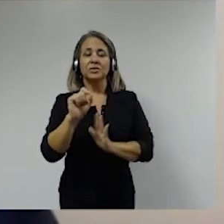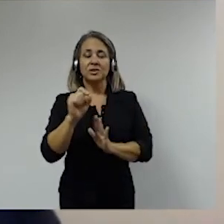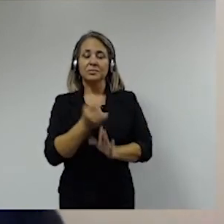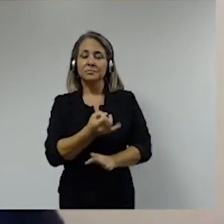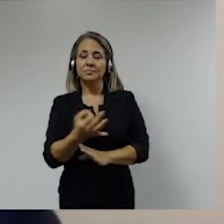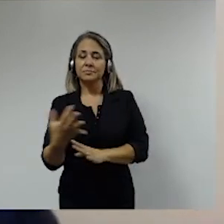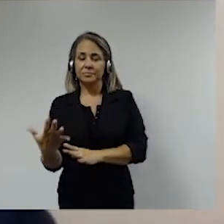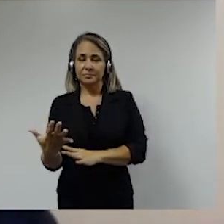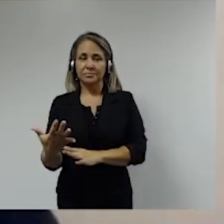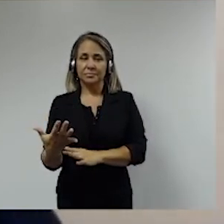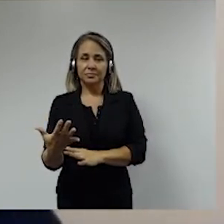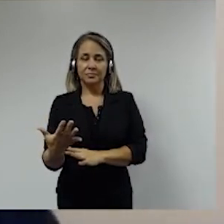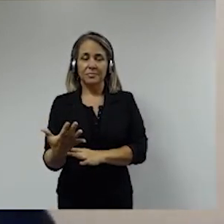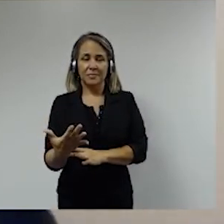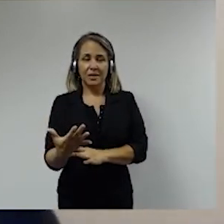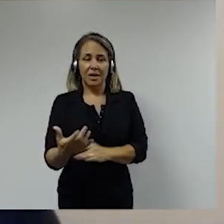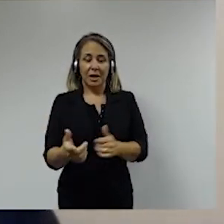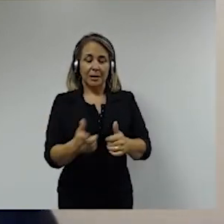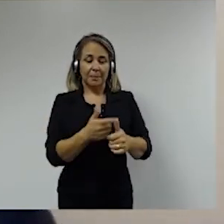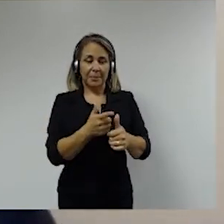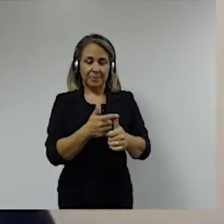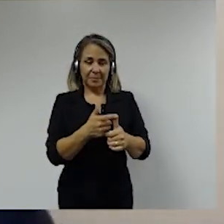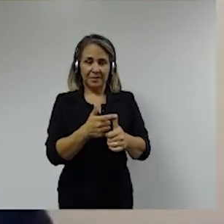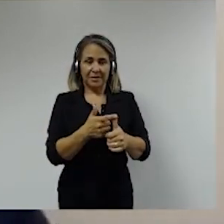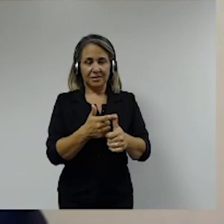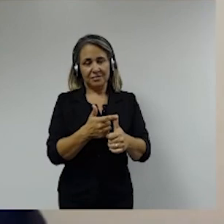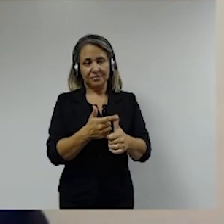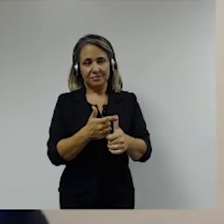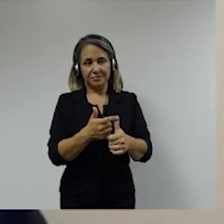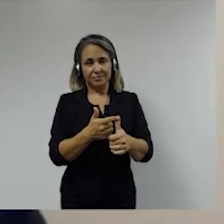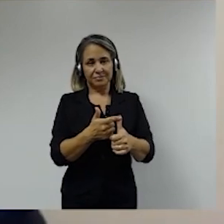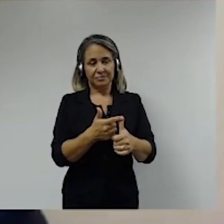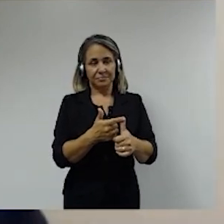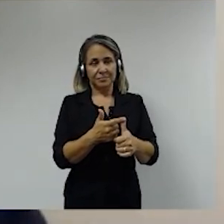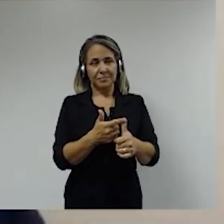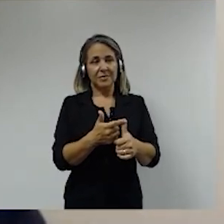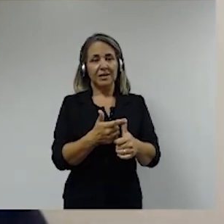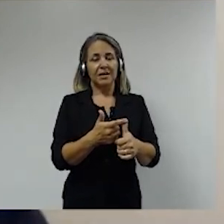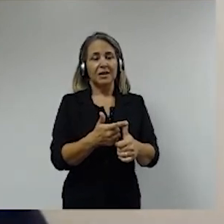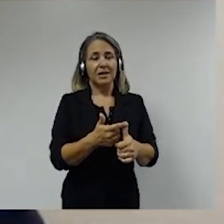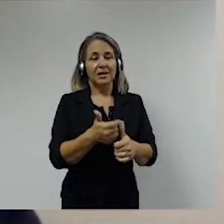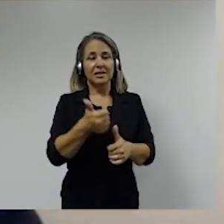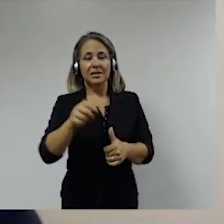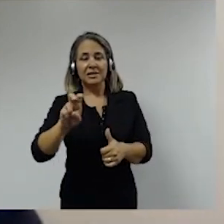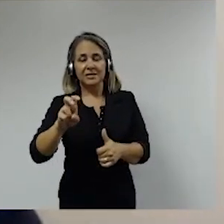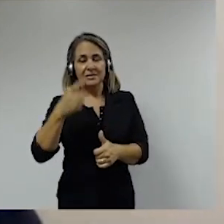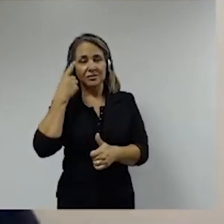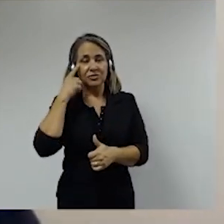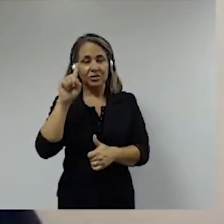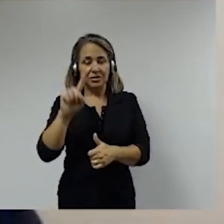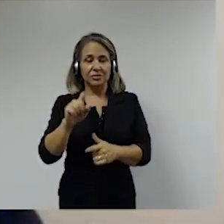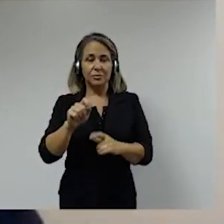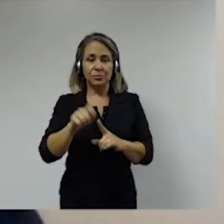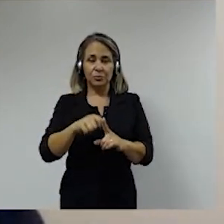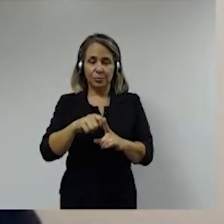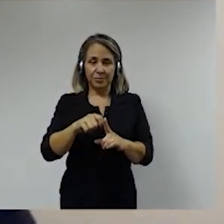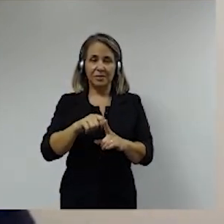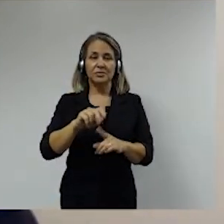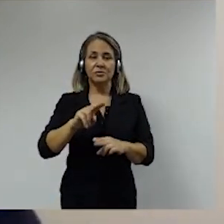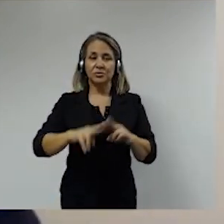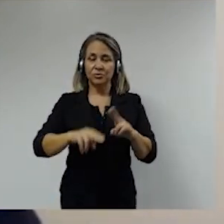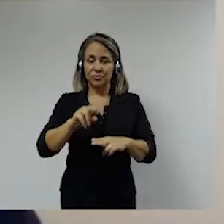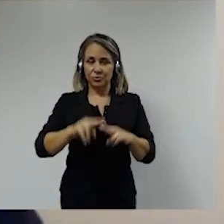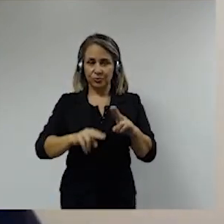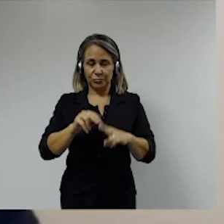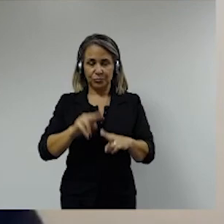números. Só na primeira quinzena de junho de 2020, portanto, a primeira quinzena